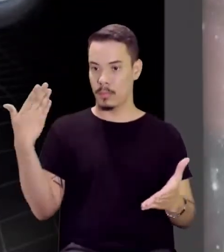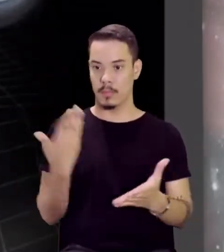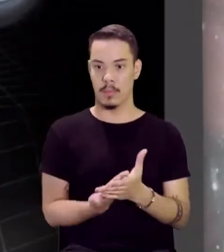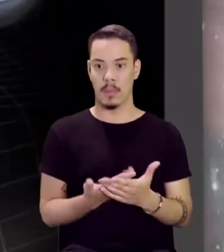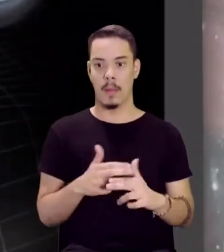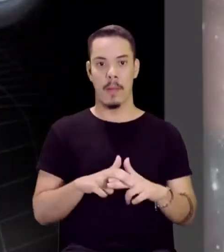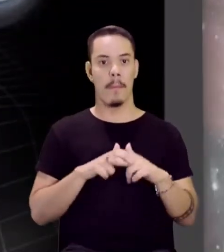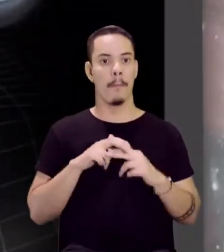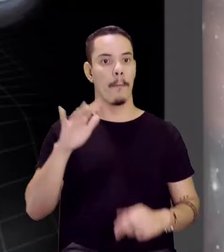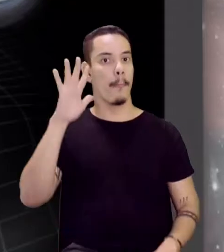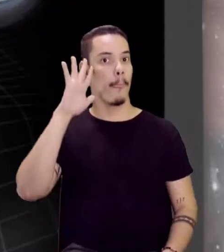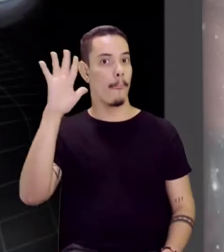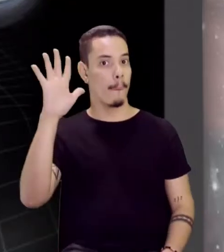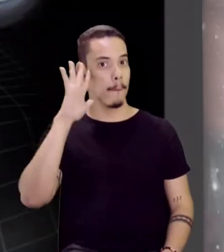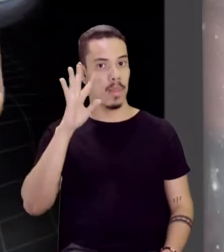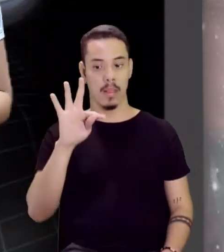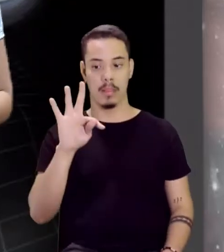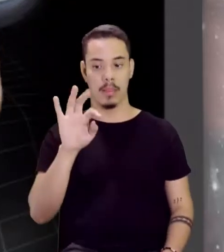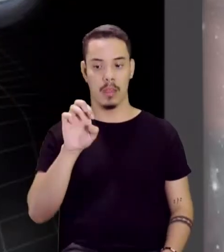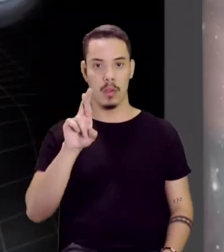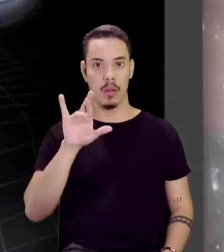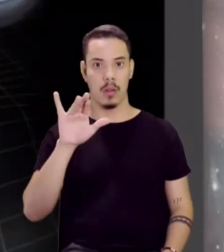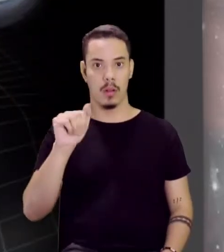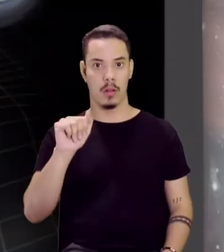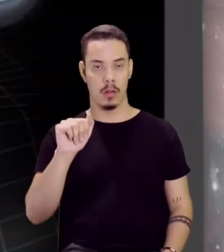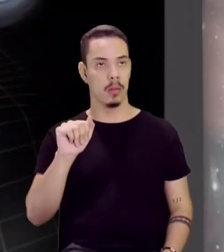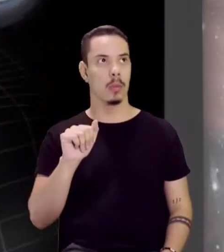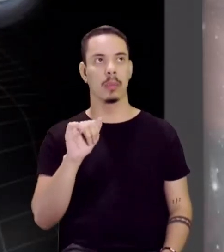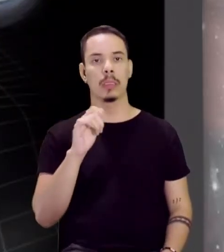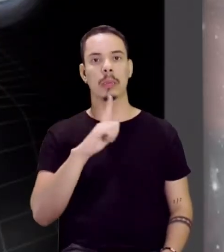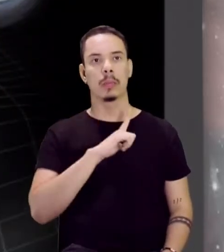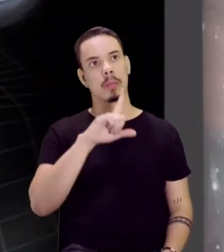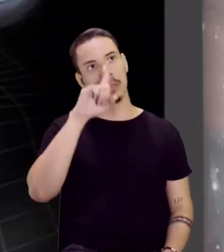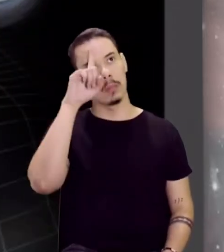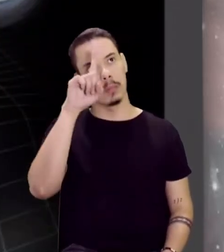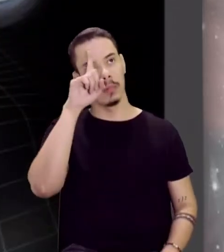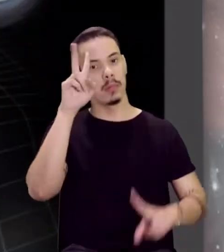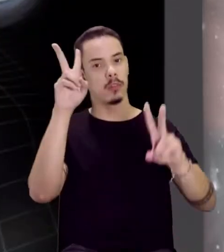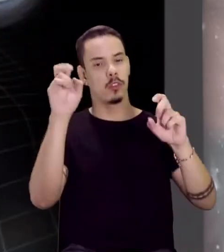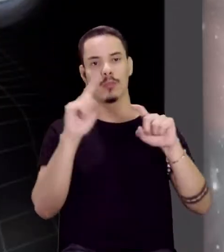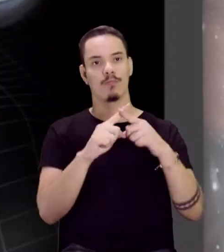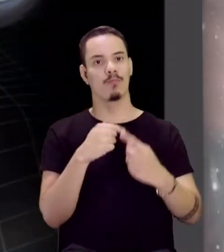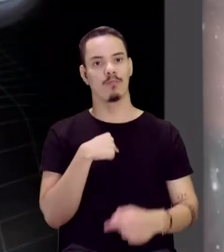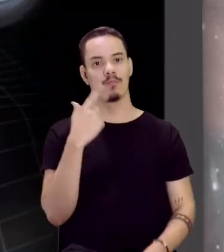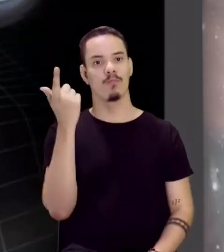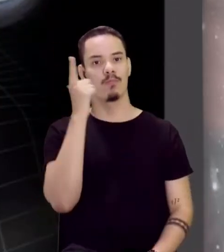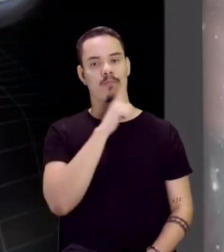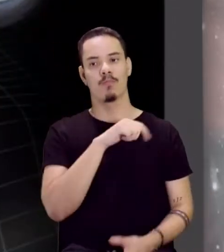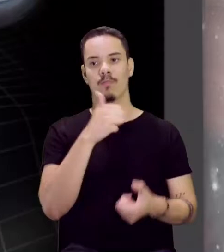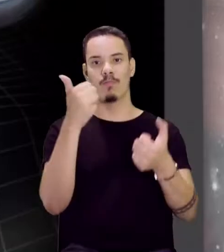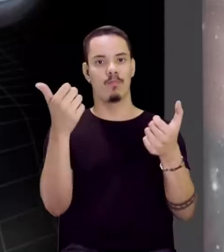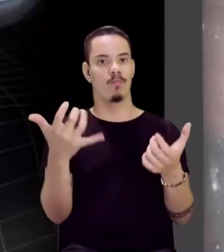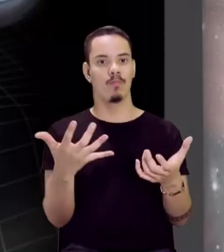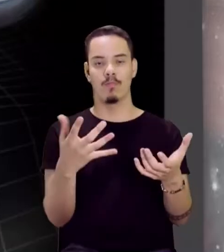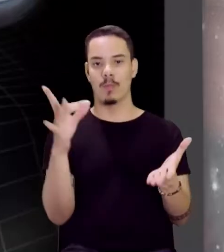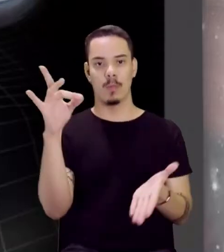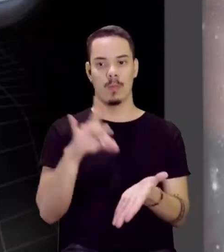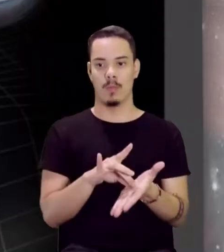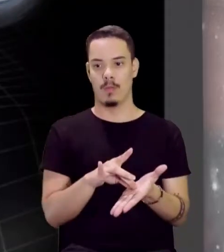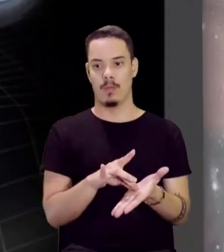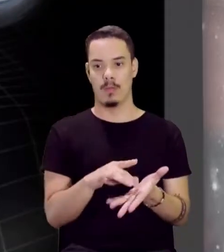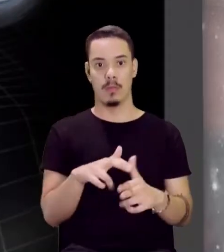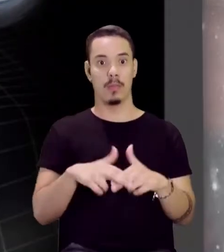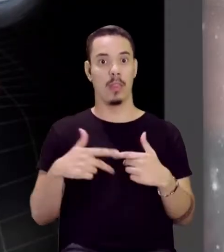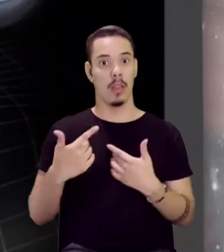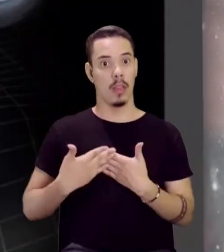são aquelas que não... Mesmo que você tenha aquela ideia muito precisa sobre o assunto, você não consegue fazer uma experimentação, ela é só teoria. A partir